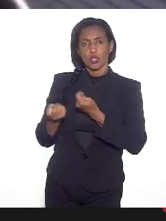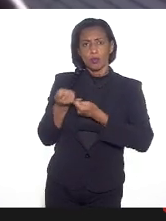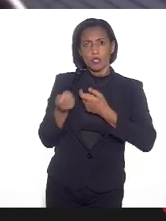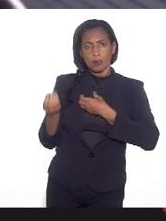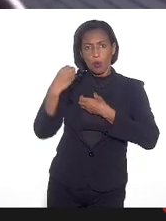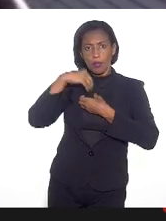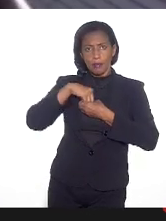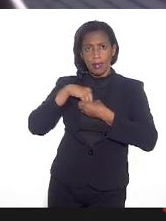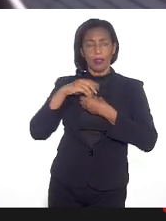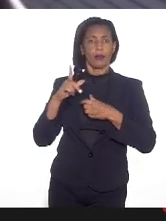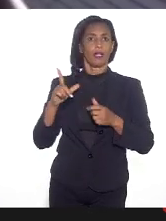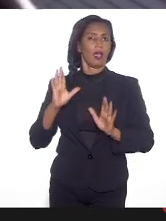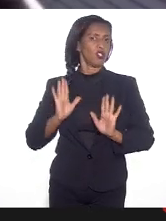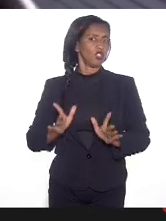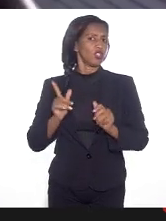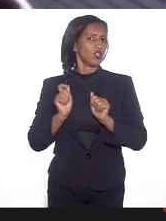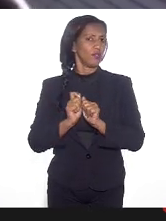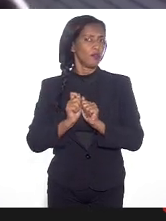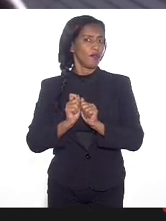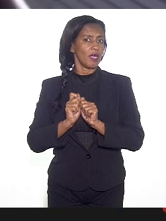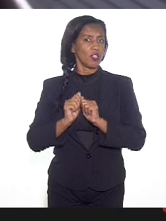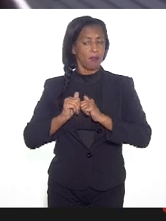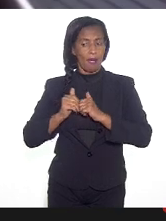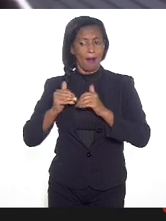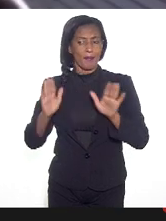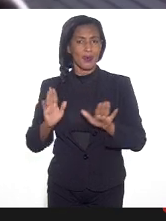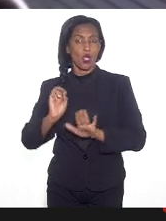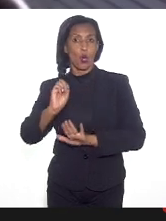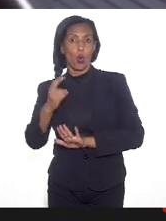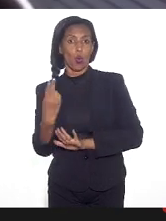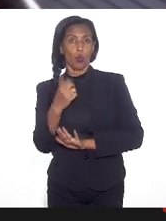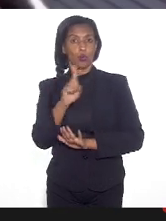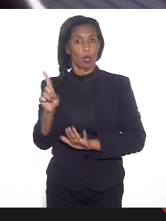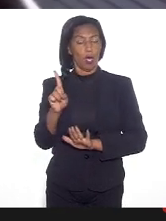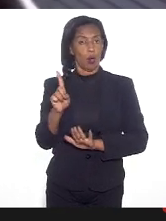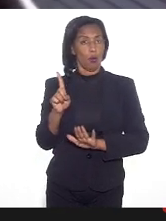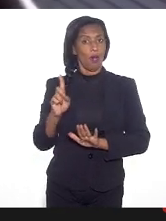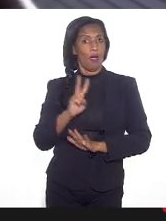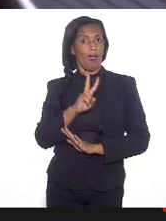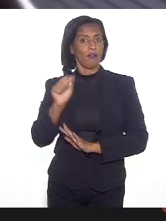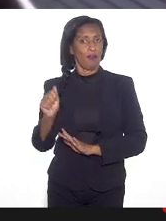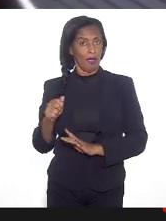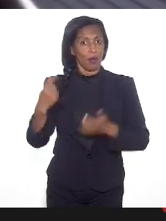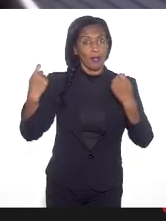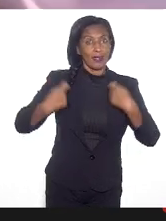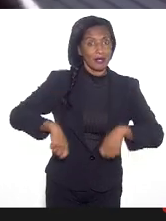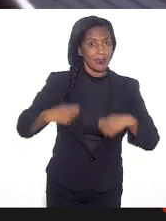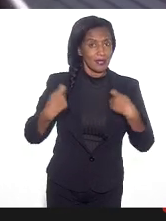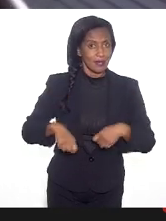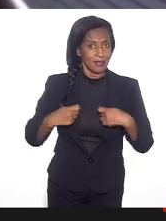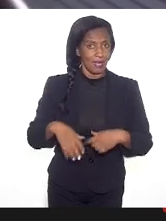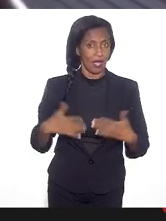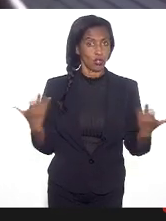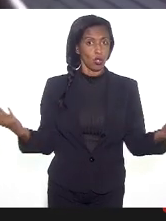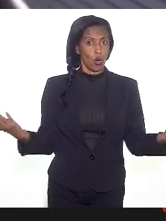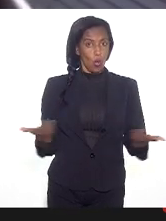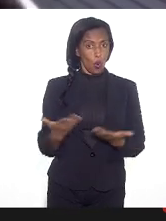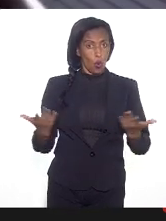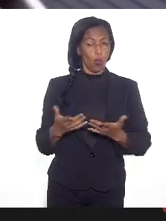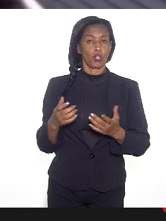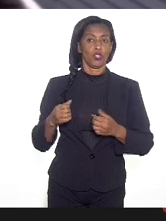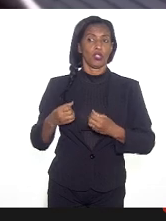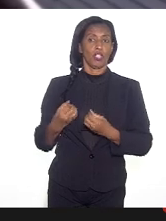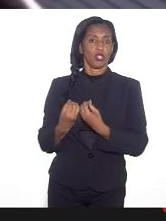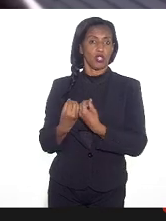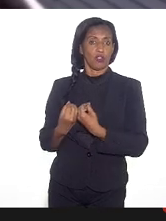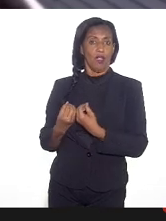a gente fez para abrir ou não a vaga, uma necessidade. Hoje mesmo a gente já vai leiloar algumas viaturas antigas.